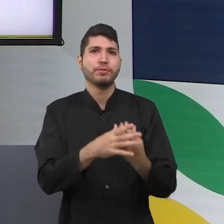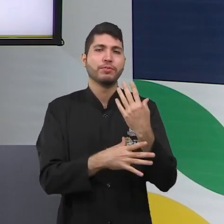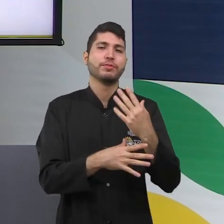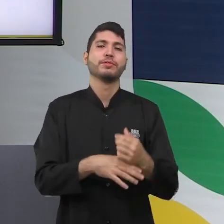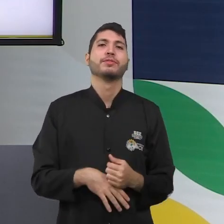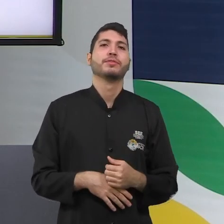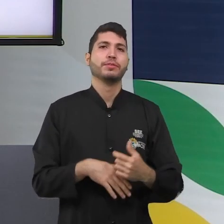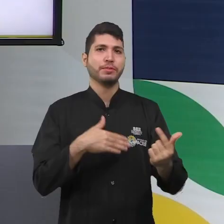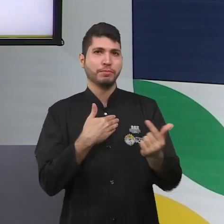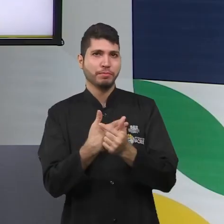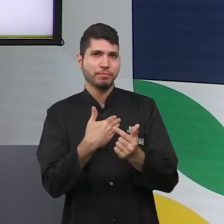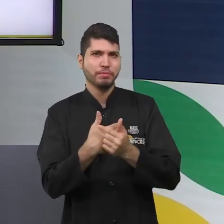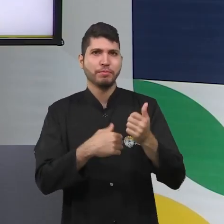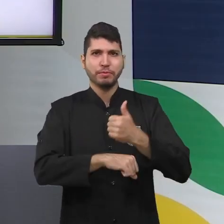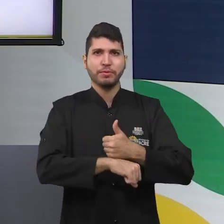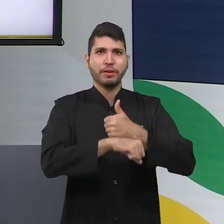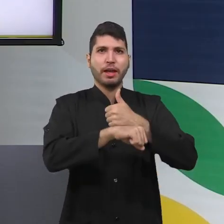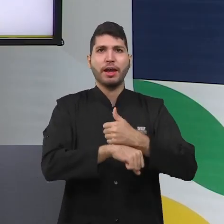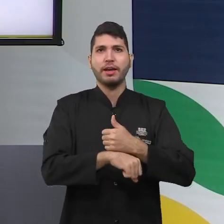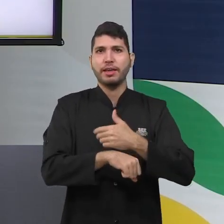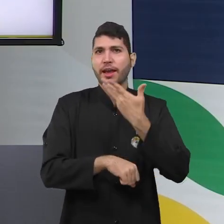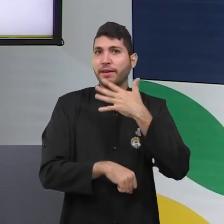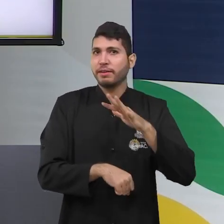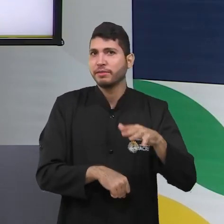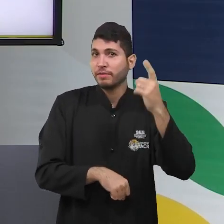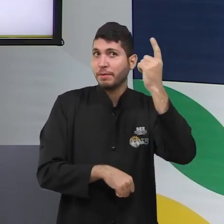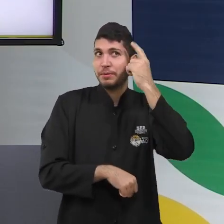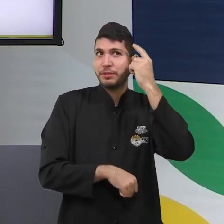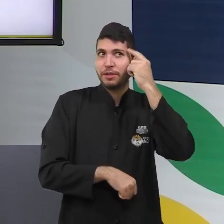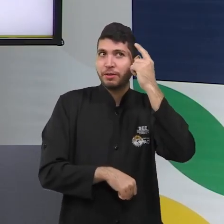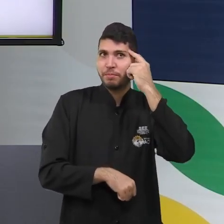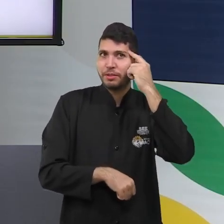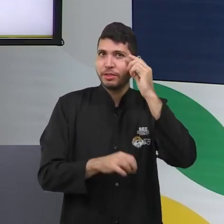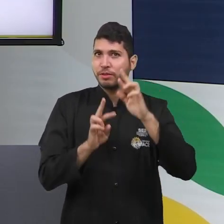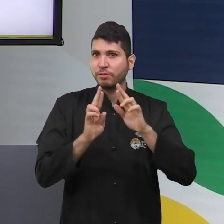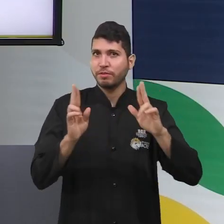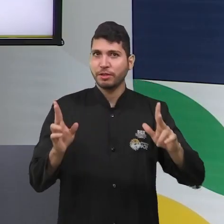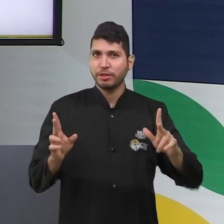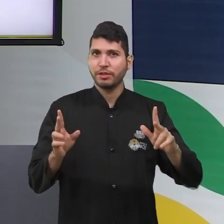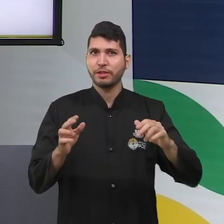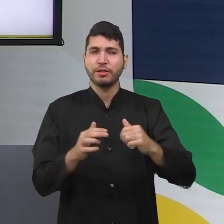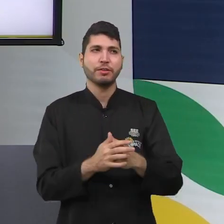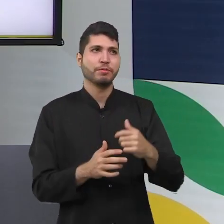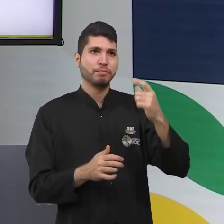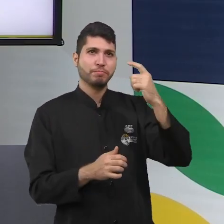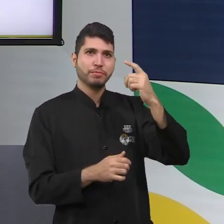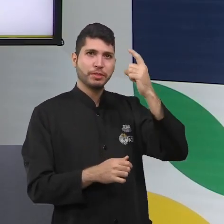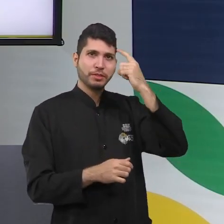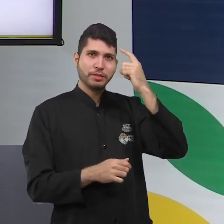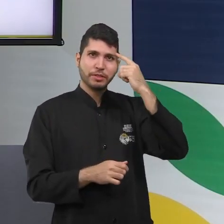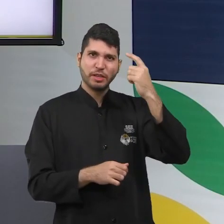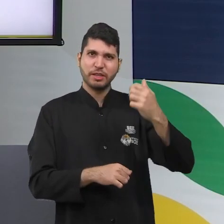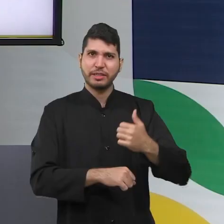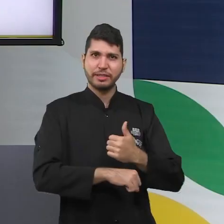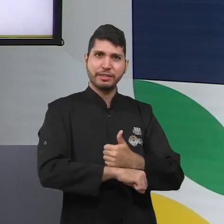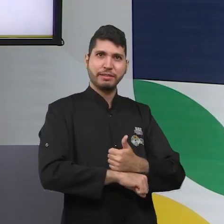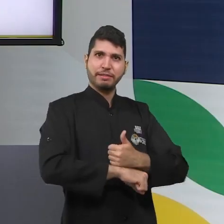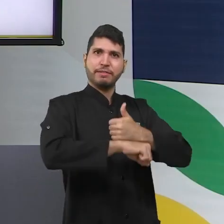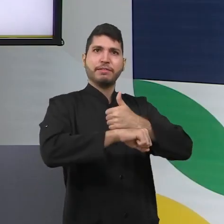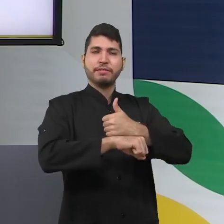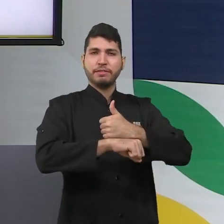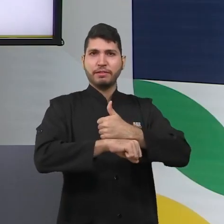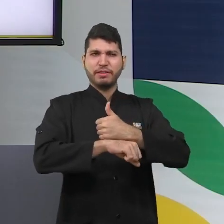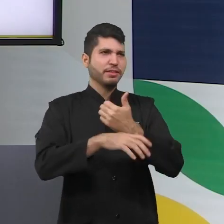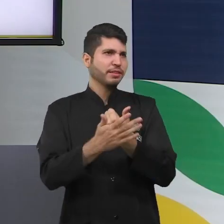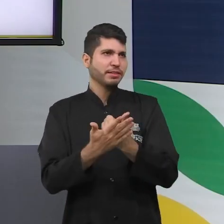ter um olhar diferente a partir do momento em que você está desenvolvendo uma atividade ali do futebol, naquela escolinha. A parte da